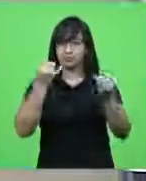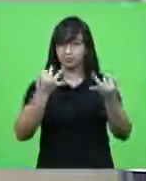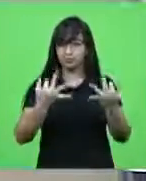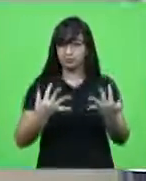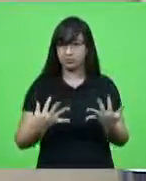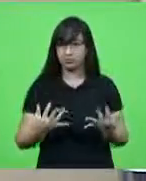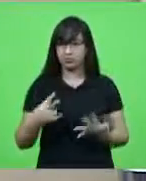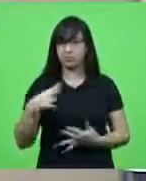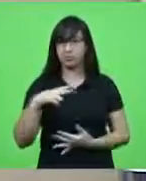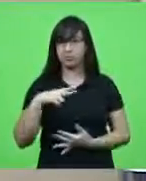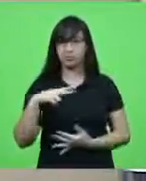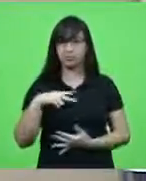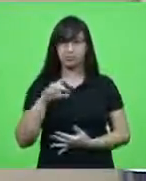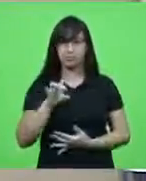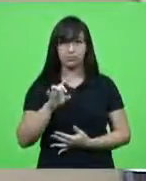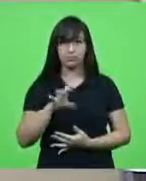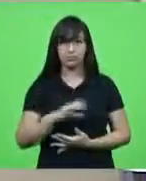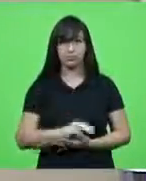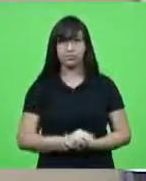pessoais.